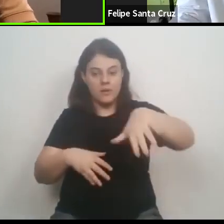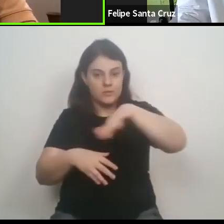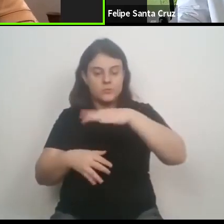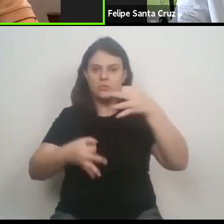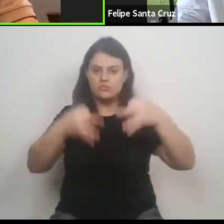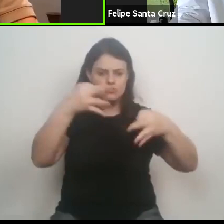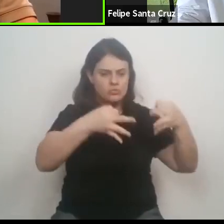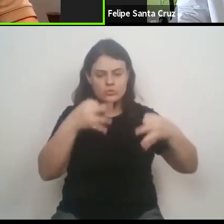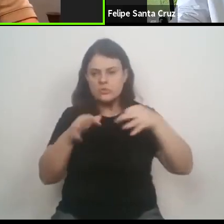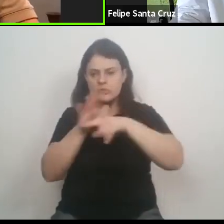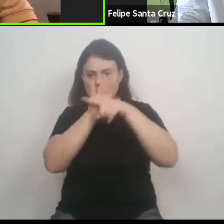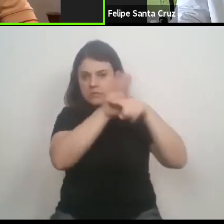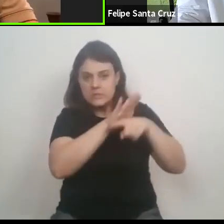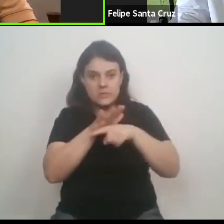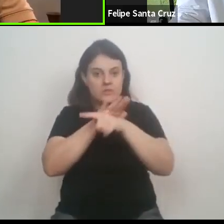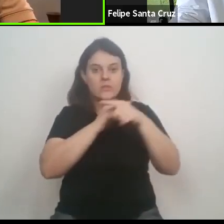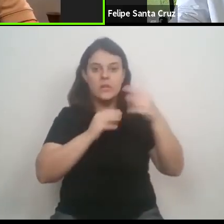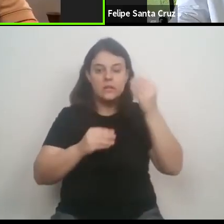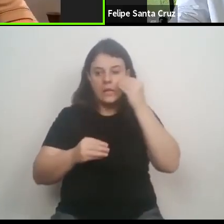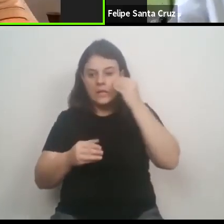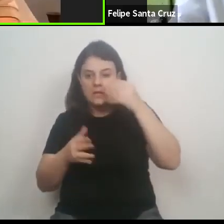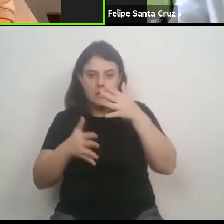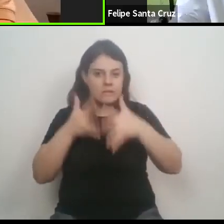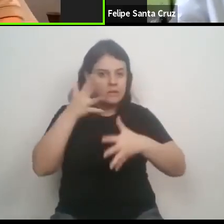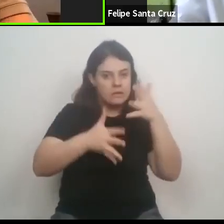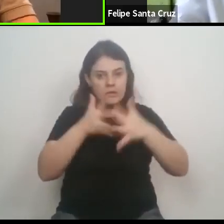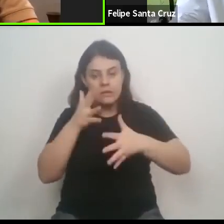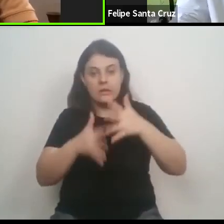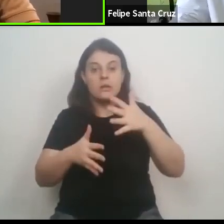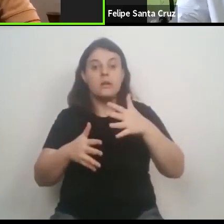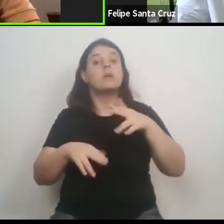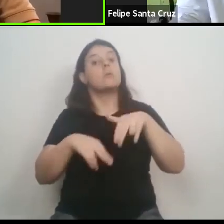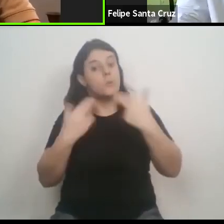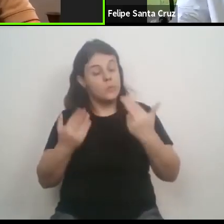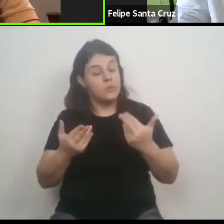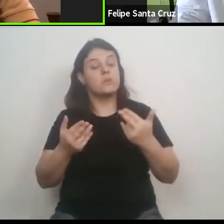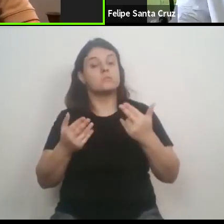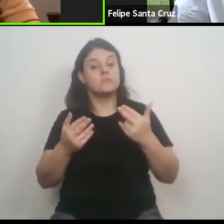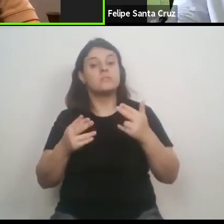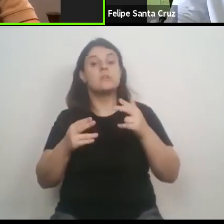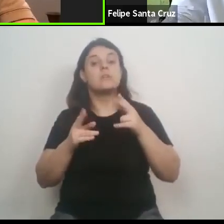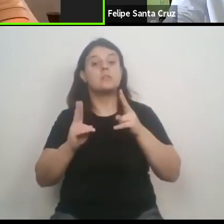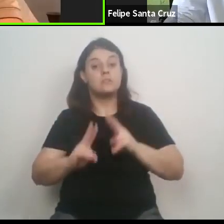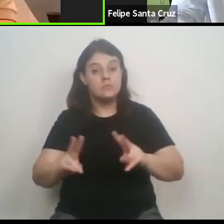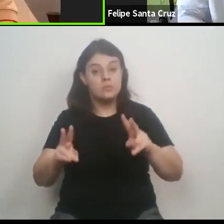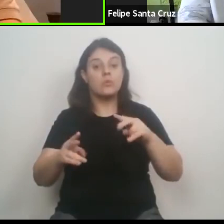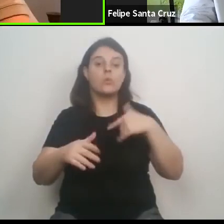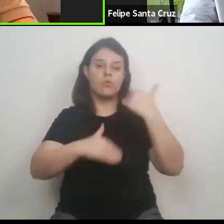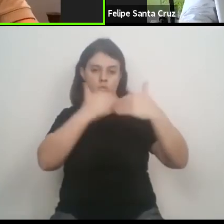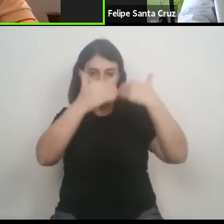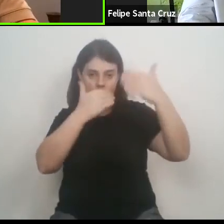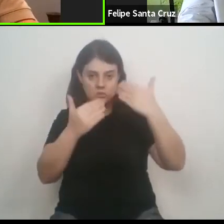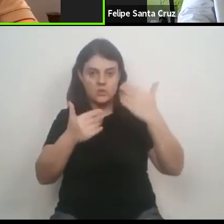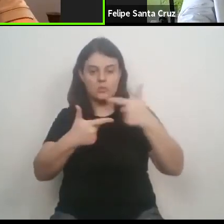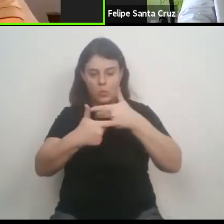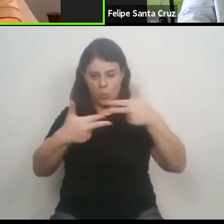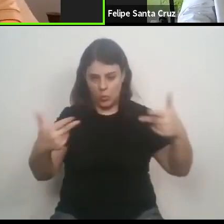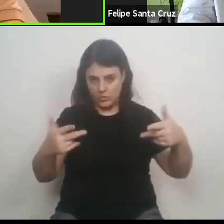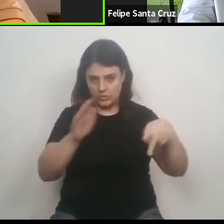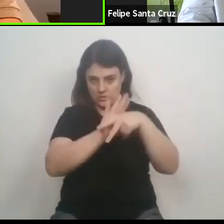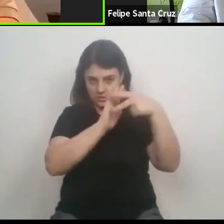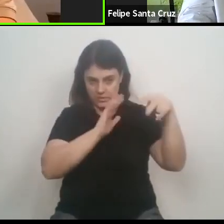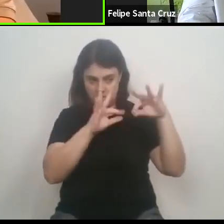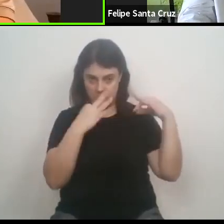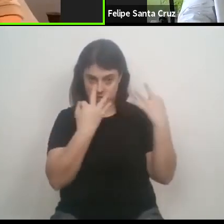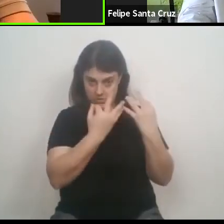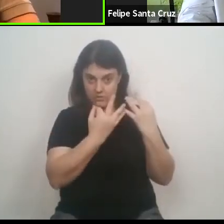que as investigações ocorram, tanto no que diz respeito à evolução patrimonial da